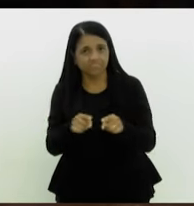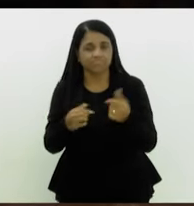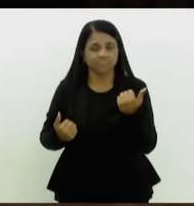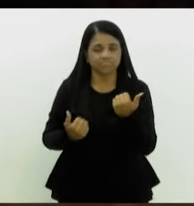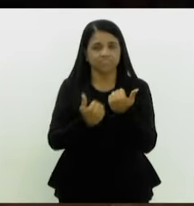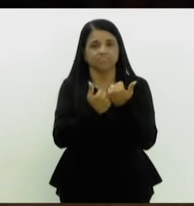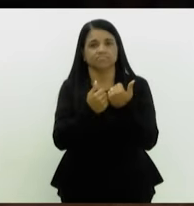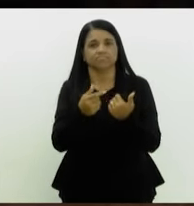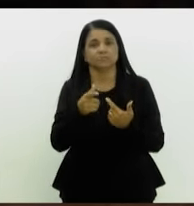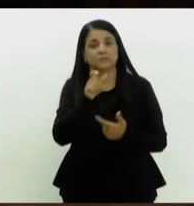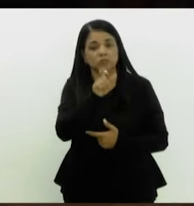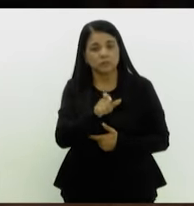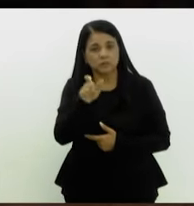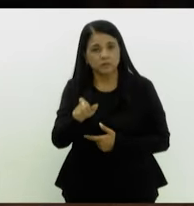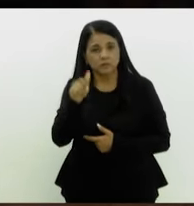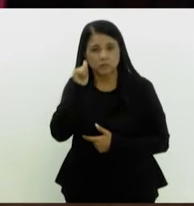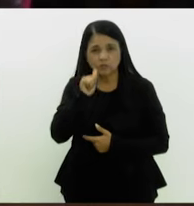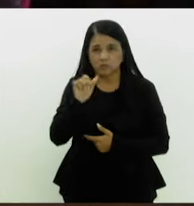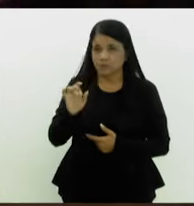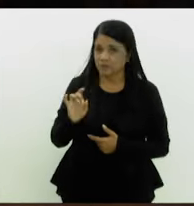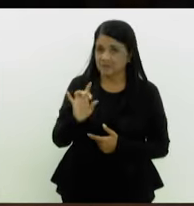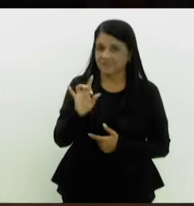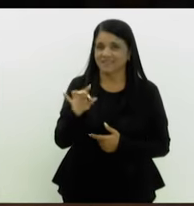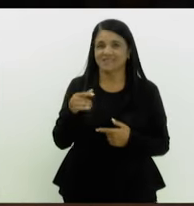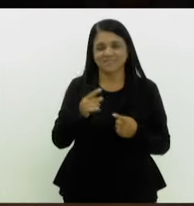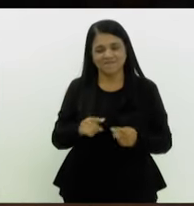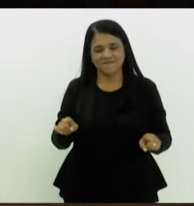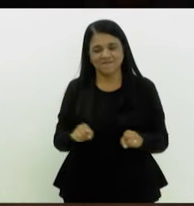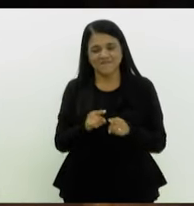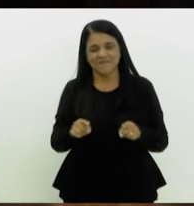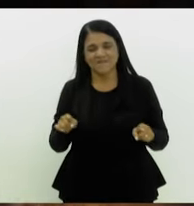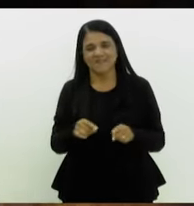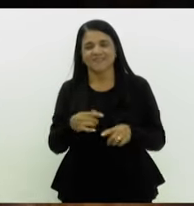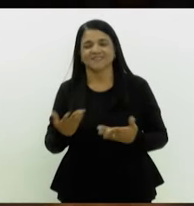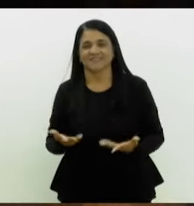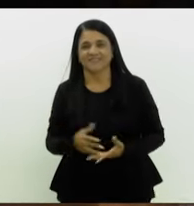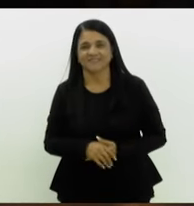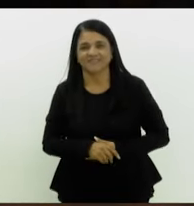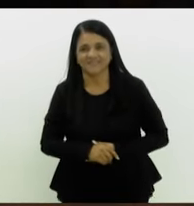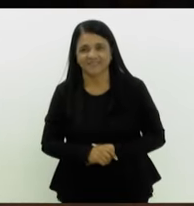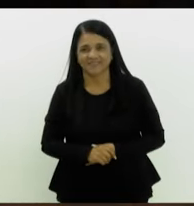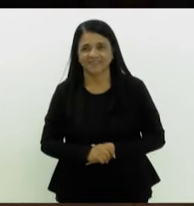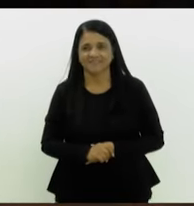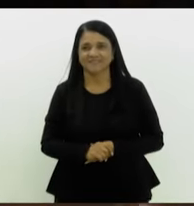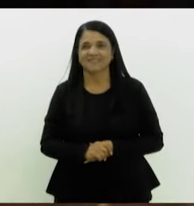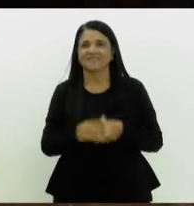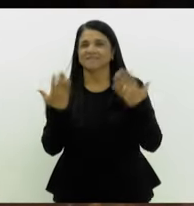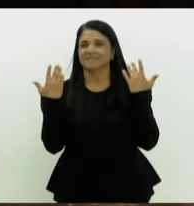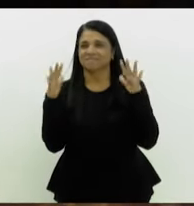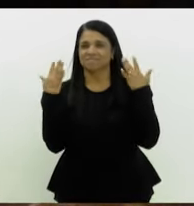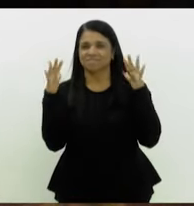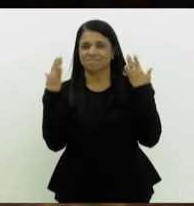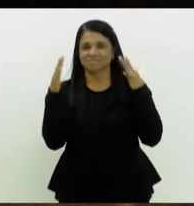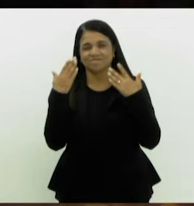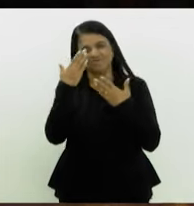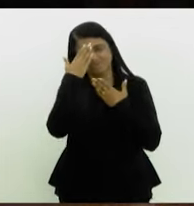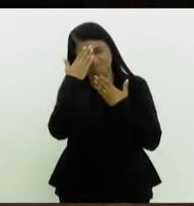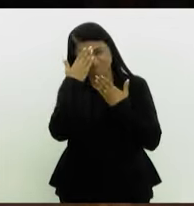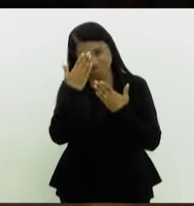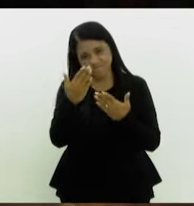meninas lugar de mulher também é tocando em orquestra muito